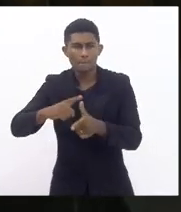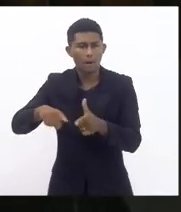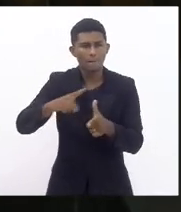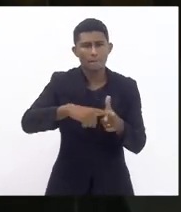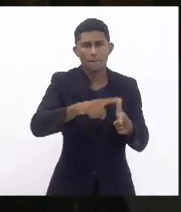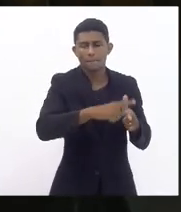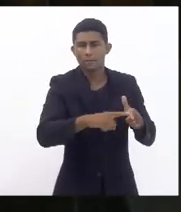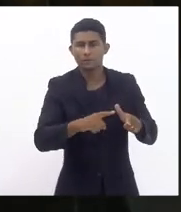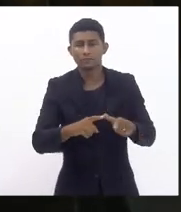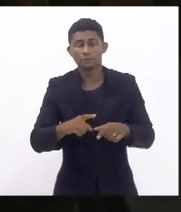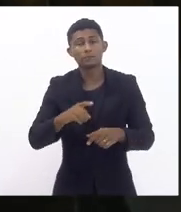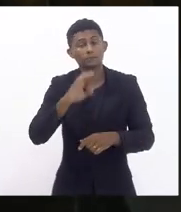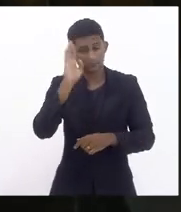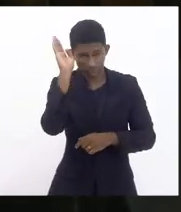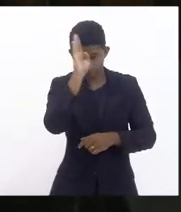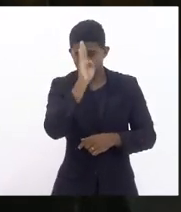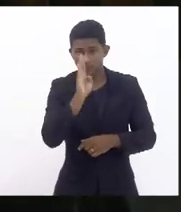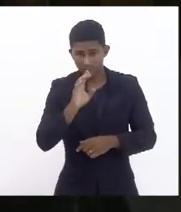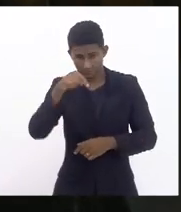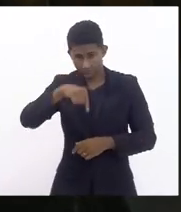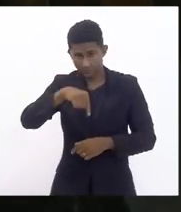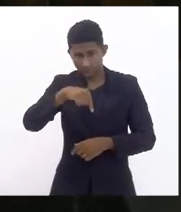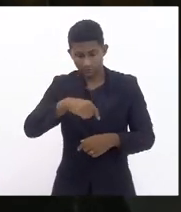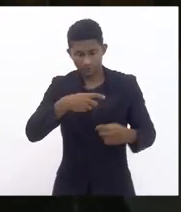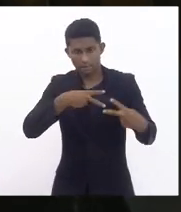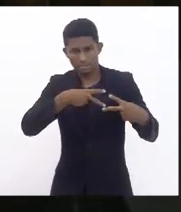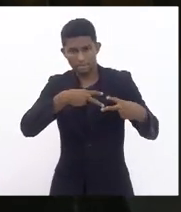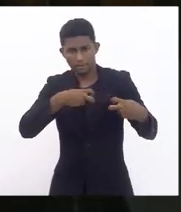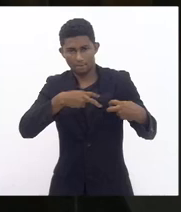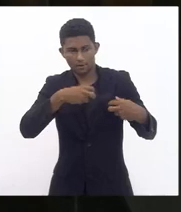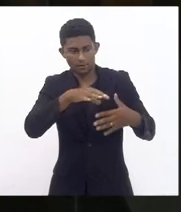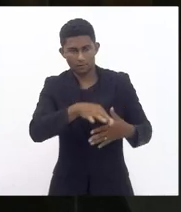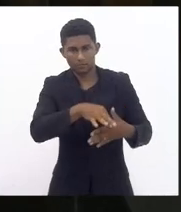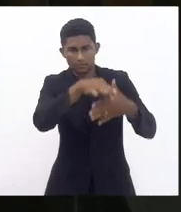da Petrobras, reinjeta